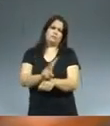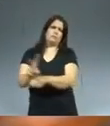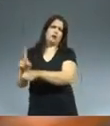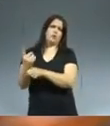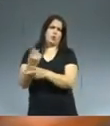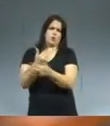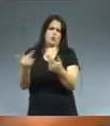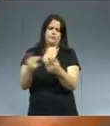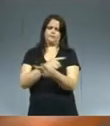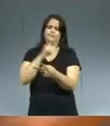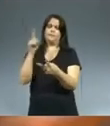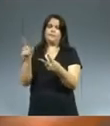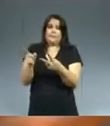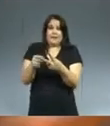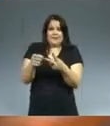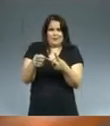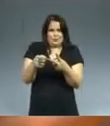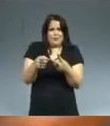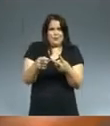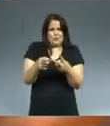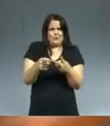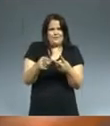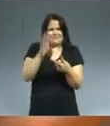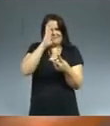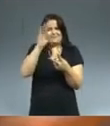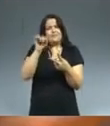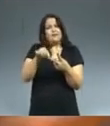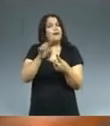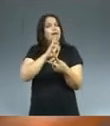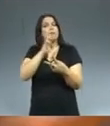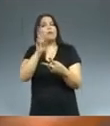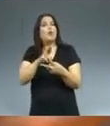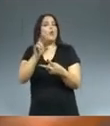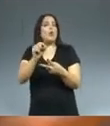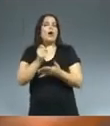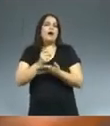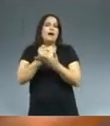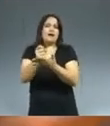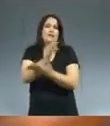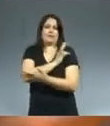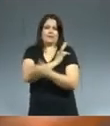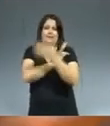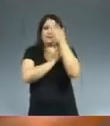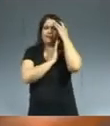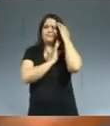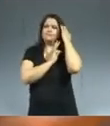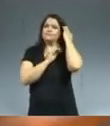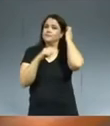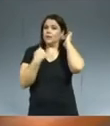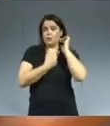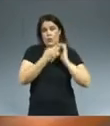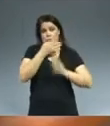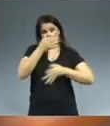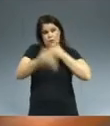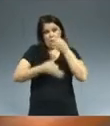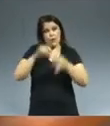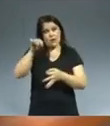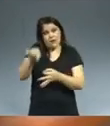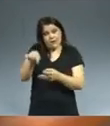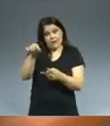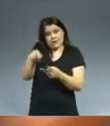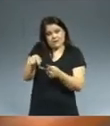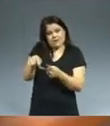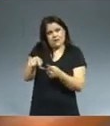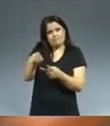o segundo Pilar e aí entra um pouco na resposta né Ele é o quê a bença técnica aí na nossa opinião talvez